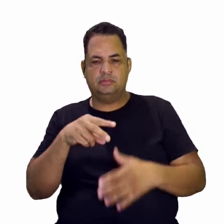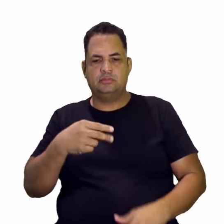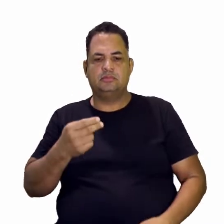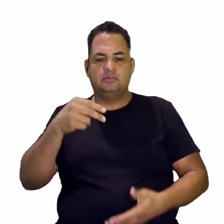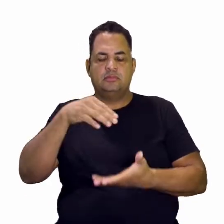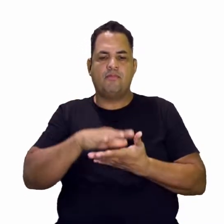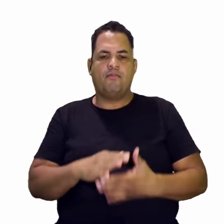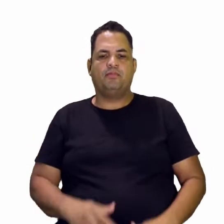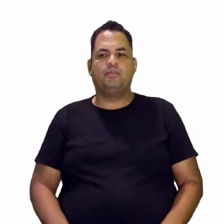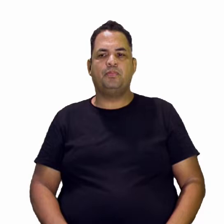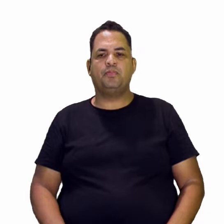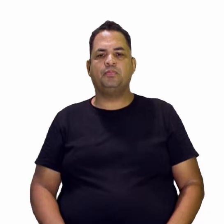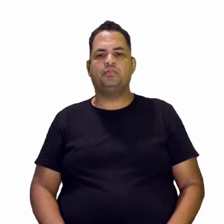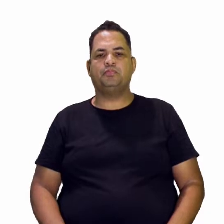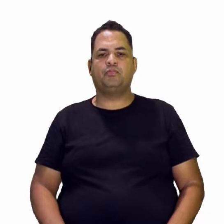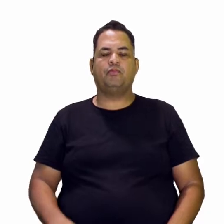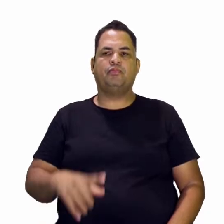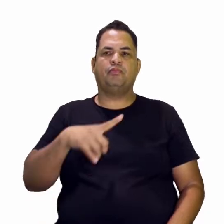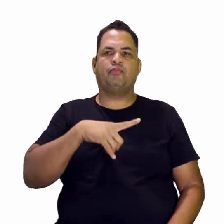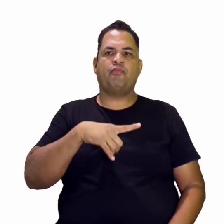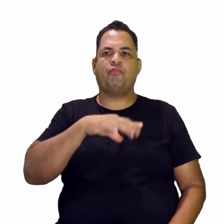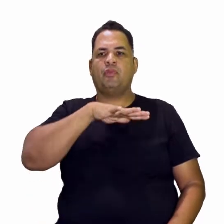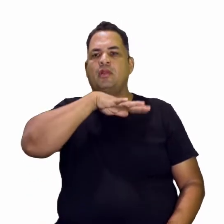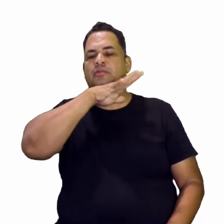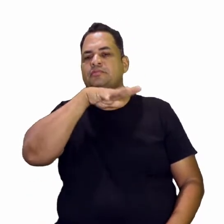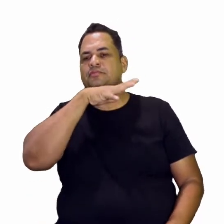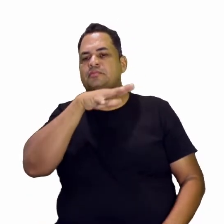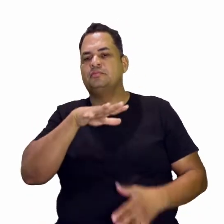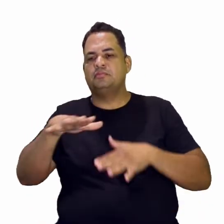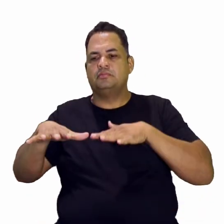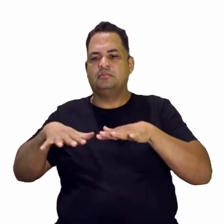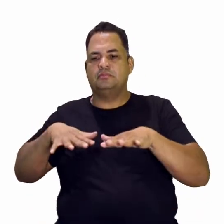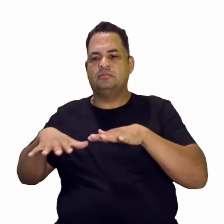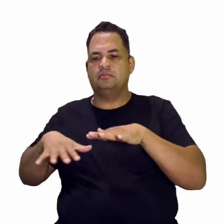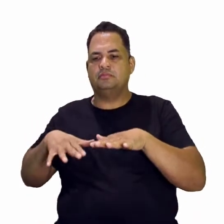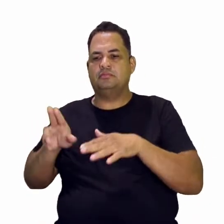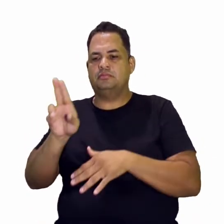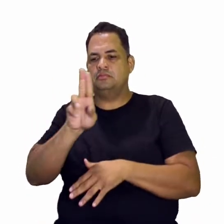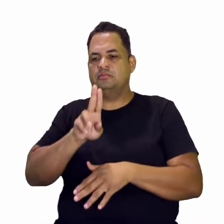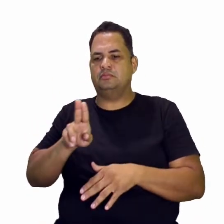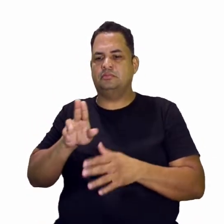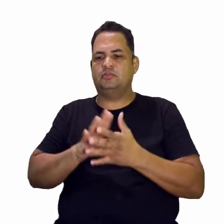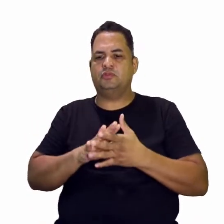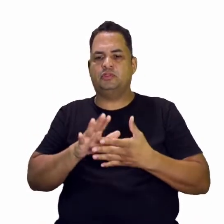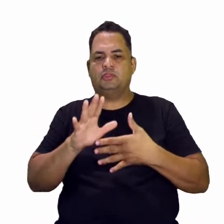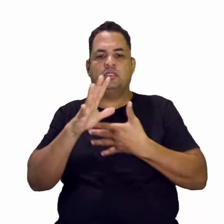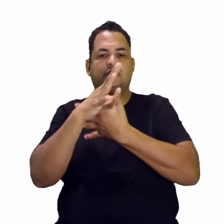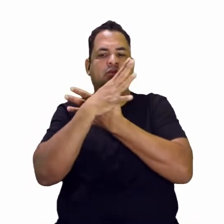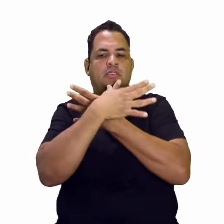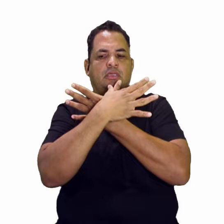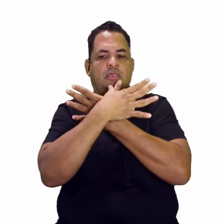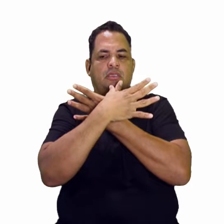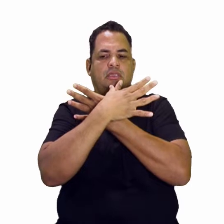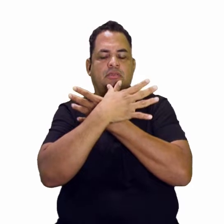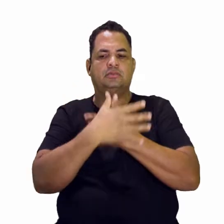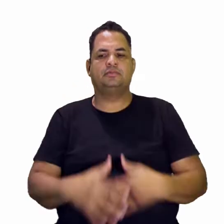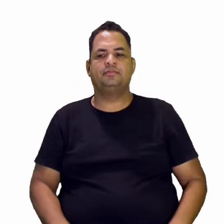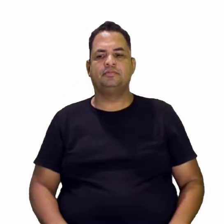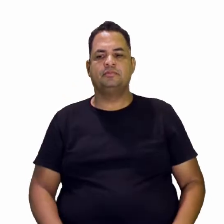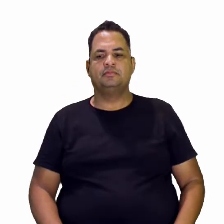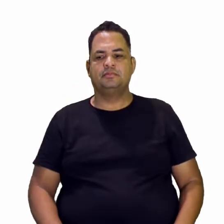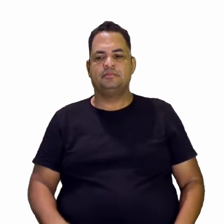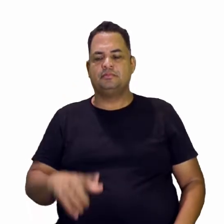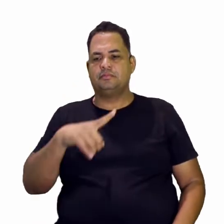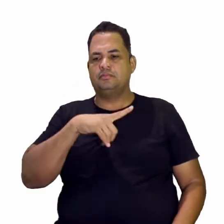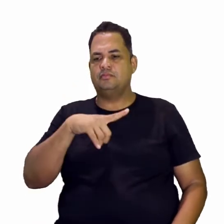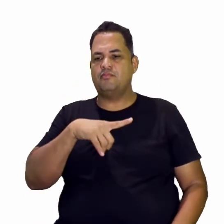ou os quadrúpedes. Não, eu tenho animais que se locomovem utilizando asas. Aí vai